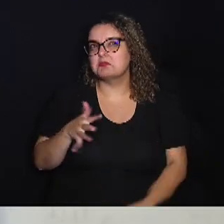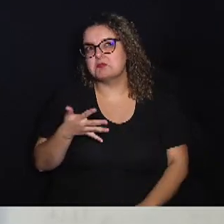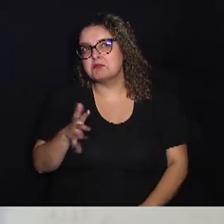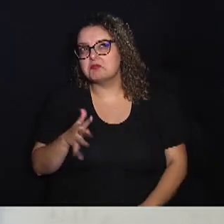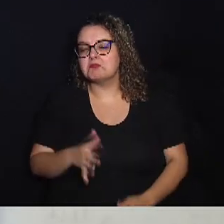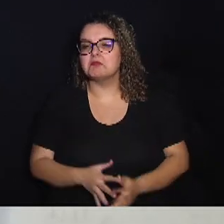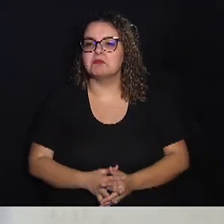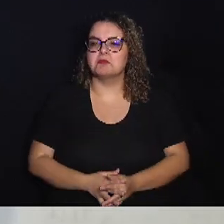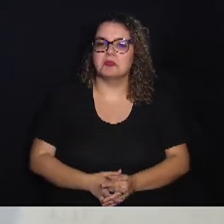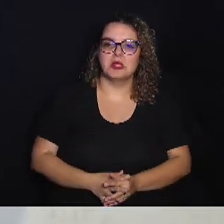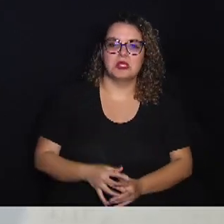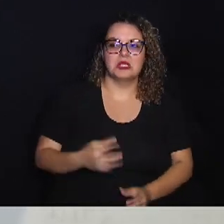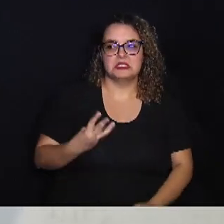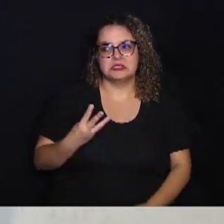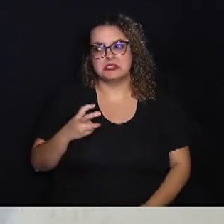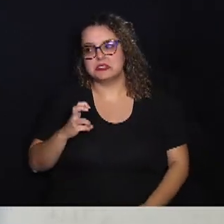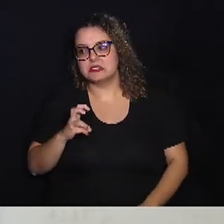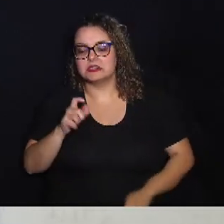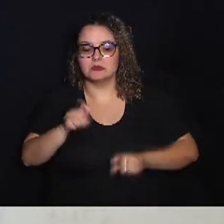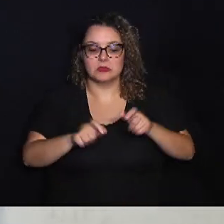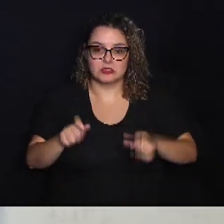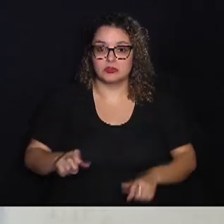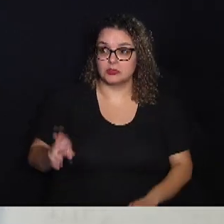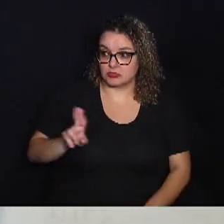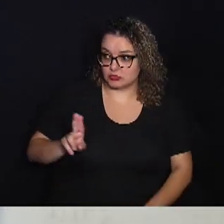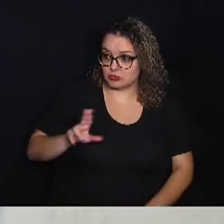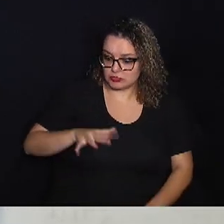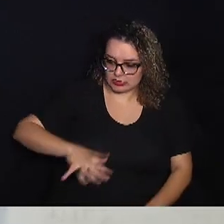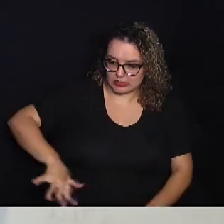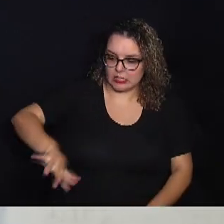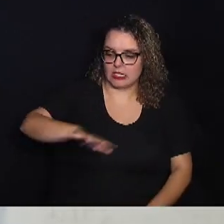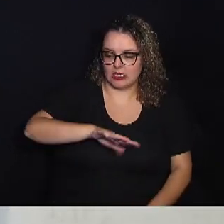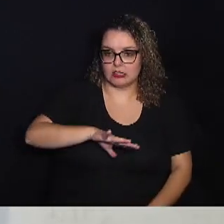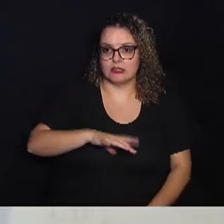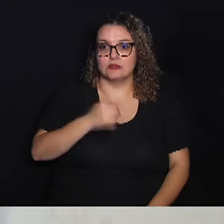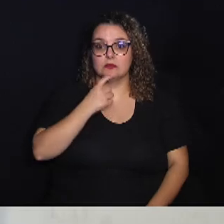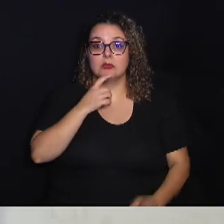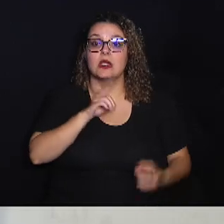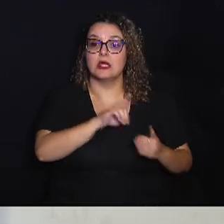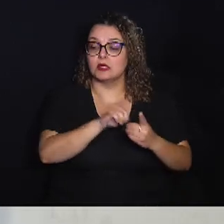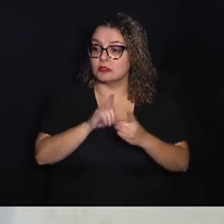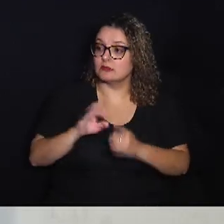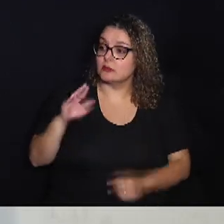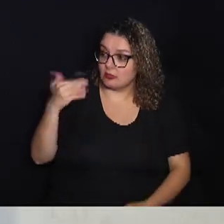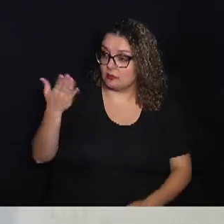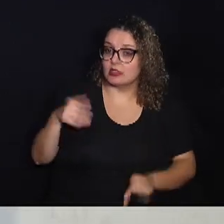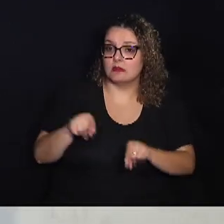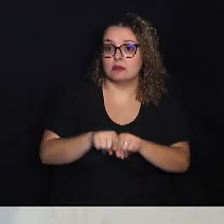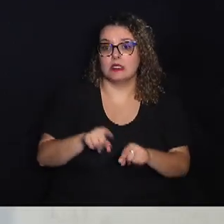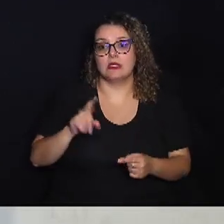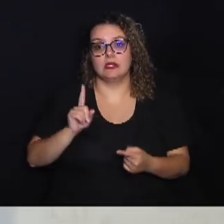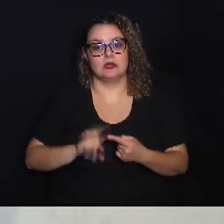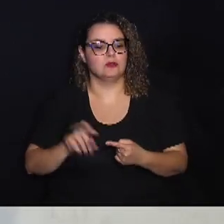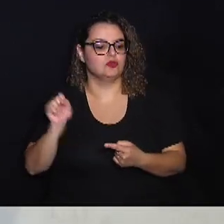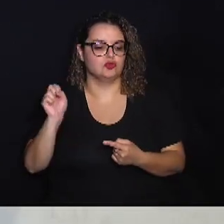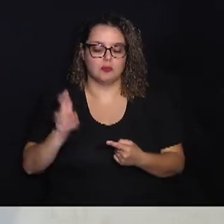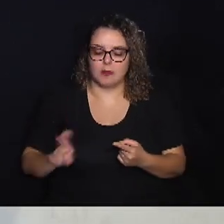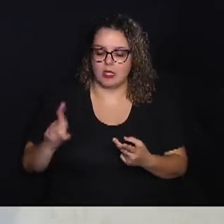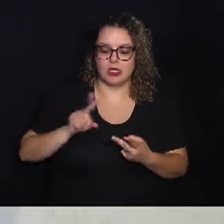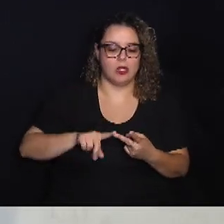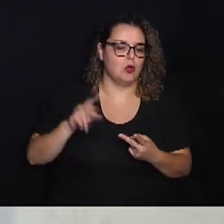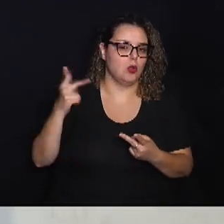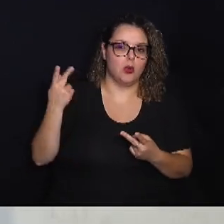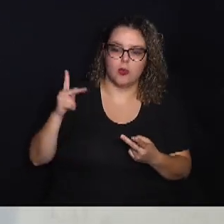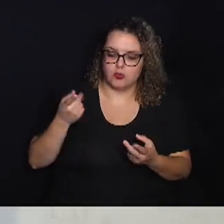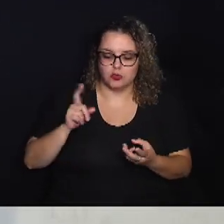menos uns 35 usuários da região de Campinas, mas nós atendemos também fora. Então nós temos Sumaré,